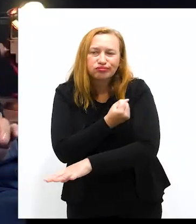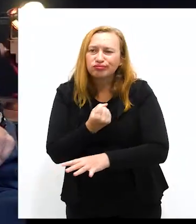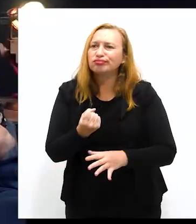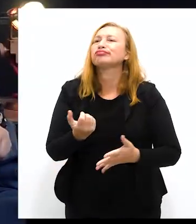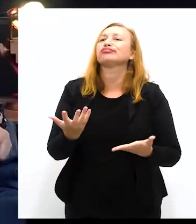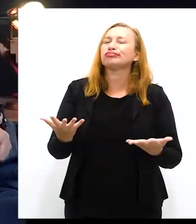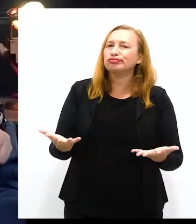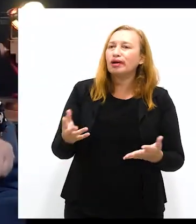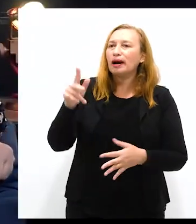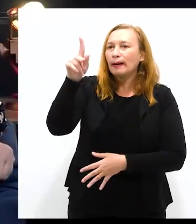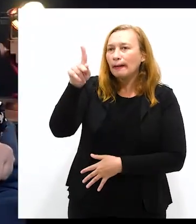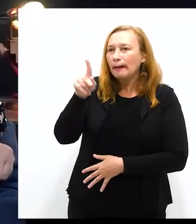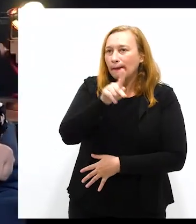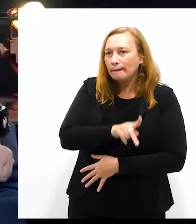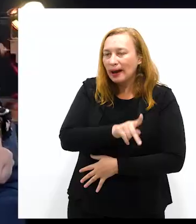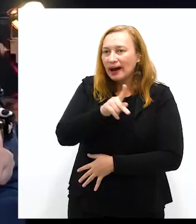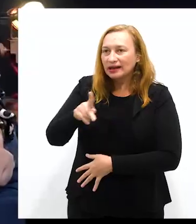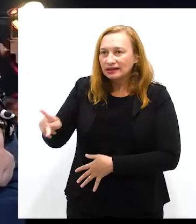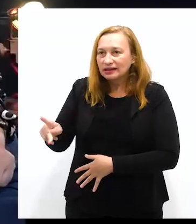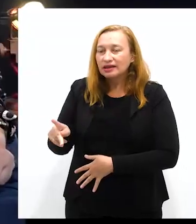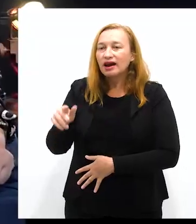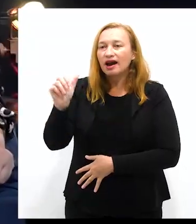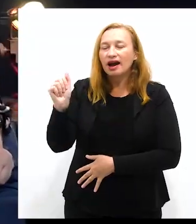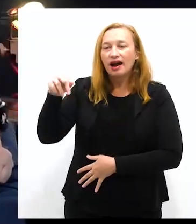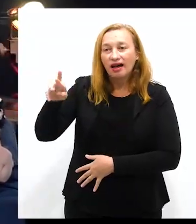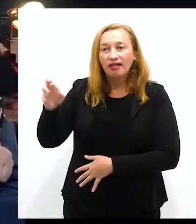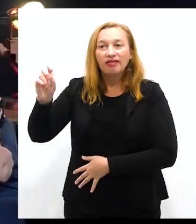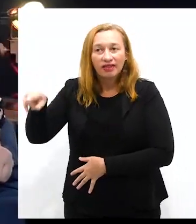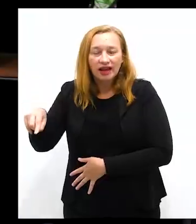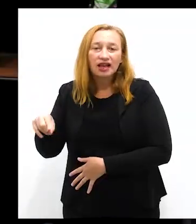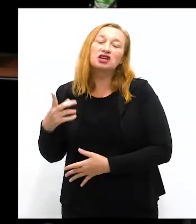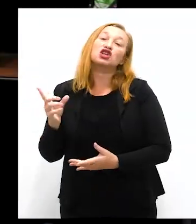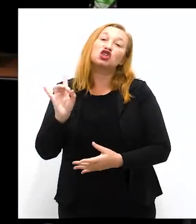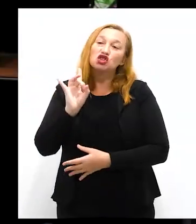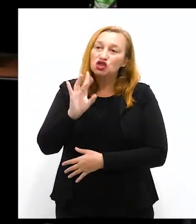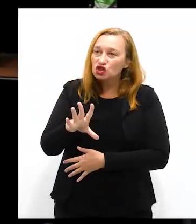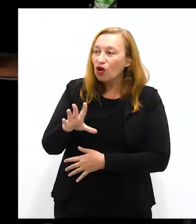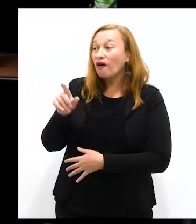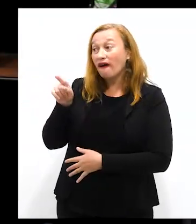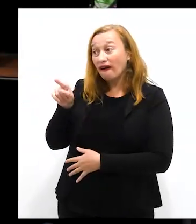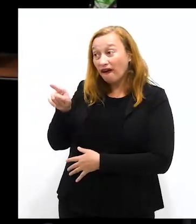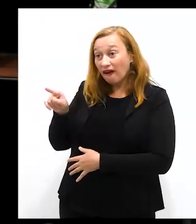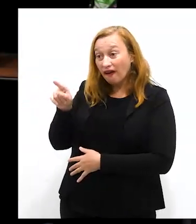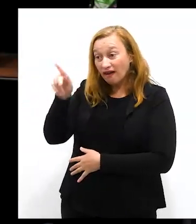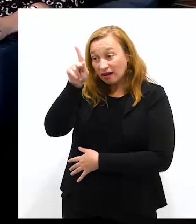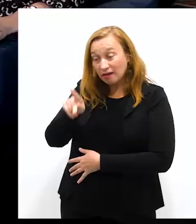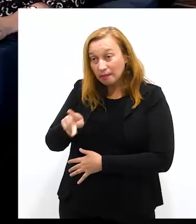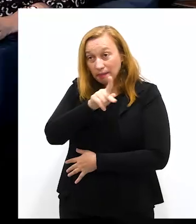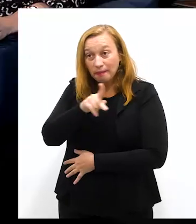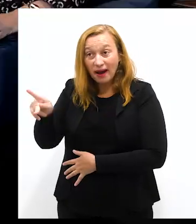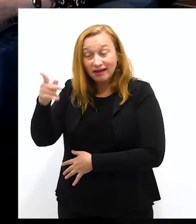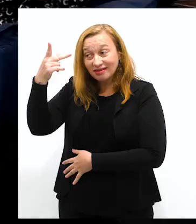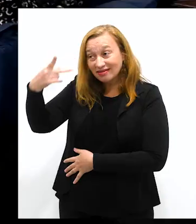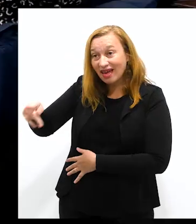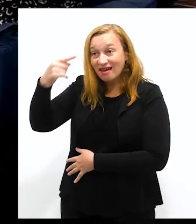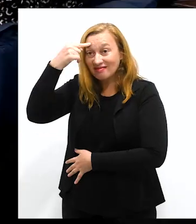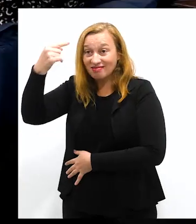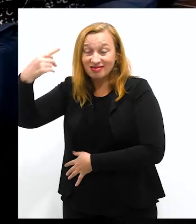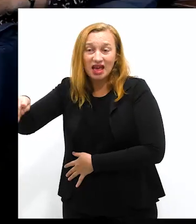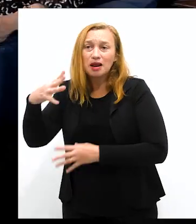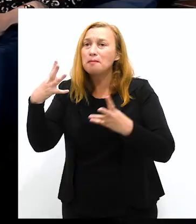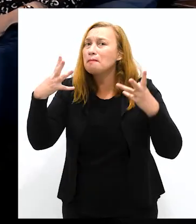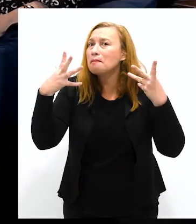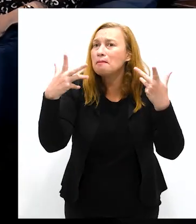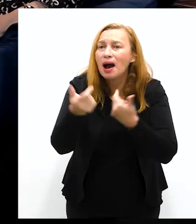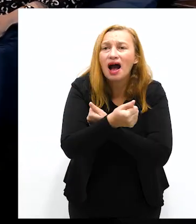Então, podia partir essa da cabeça graça eu dele. dei ao Padre André, né? Fala com ele que eu contei Só isso. podia partir dele. Foi. Não, e o pessoal, vamos quando chamar ele pra acabou,